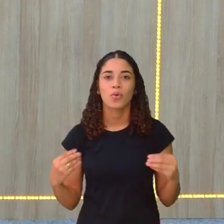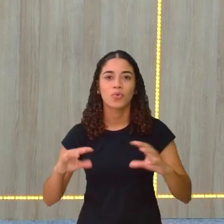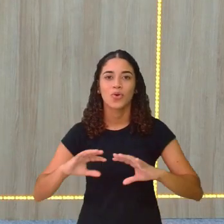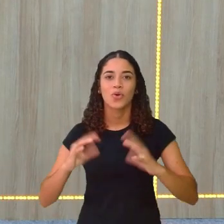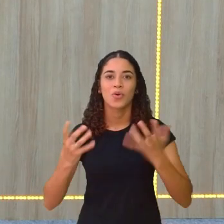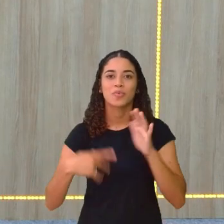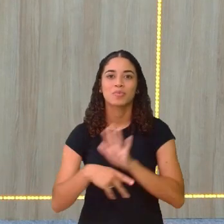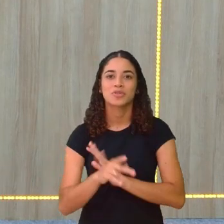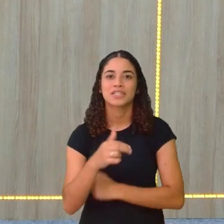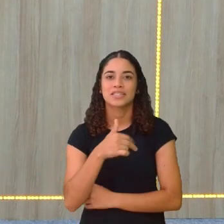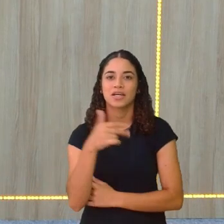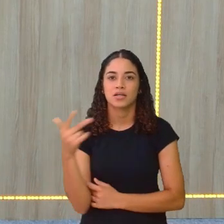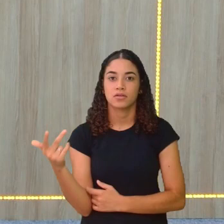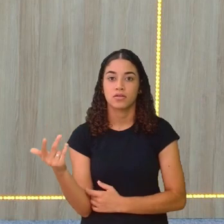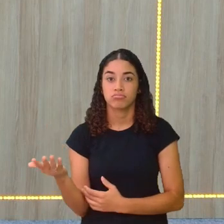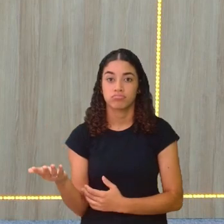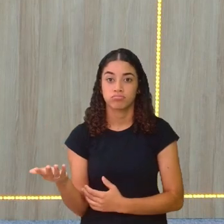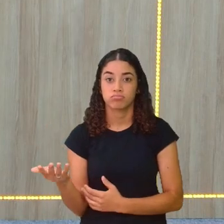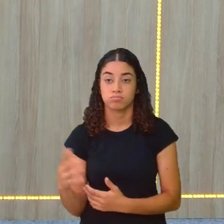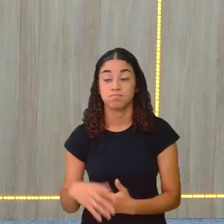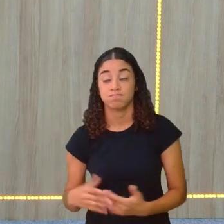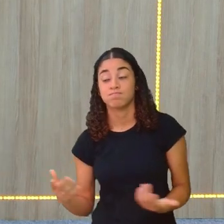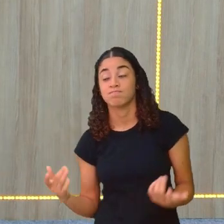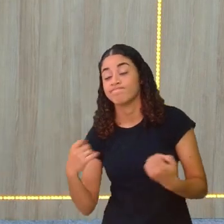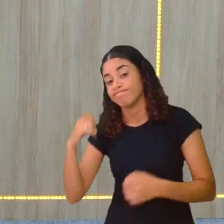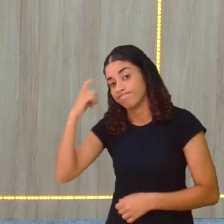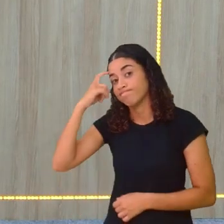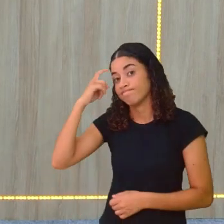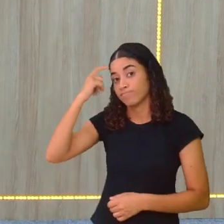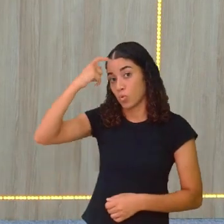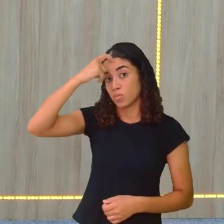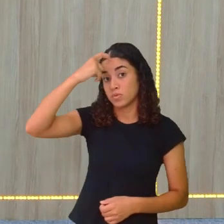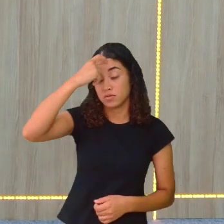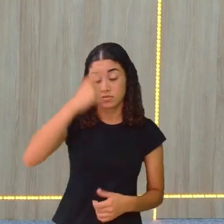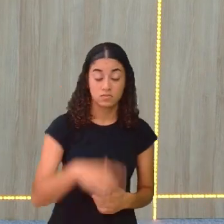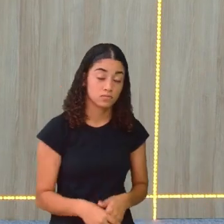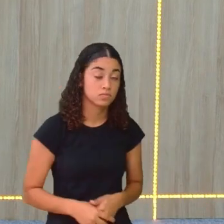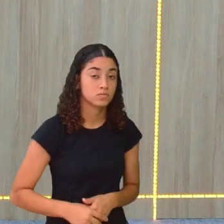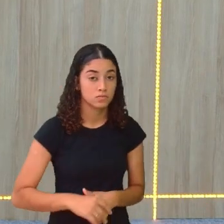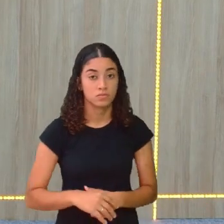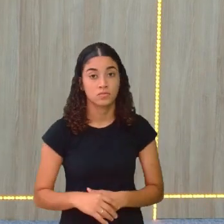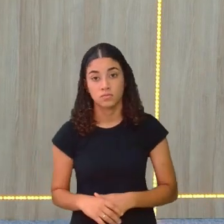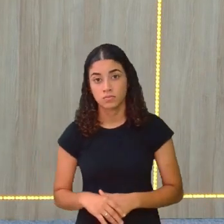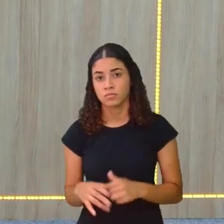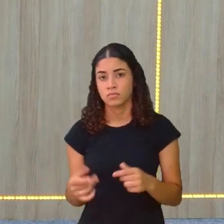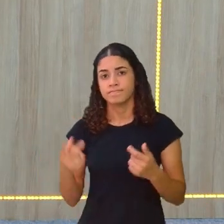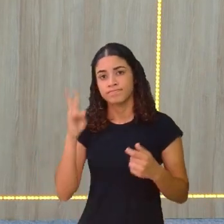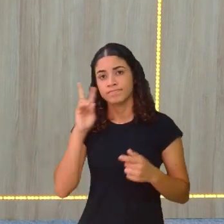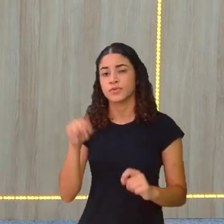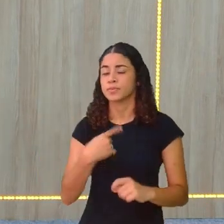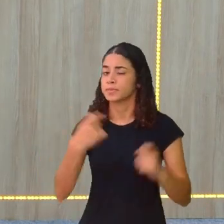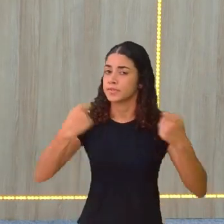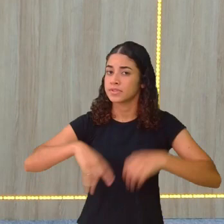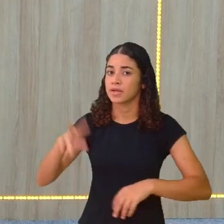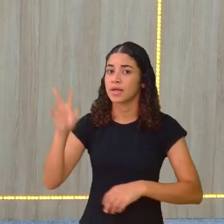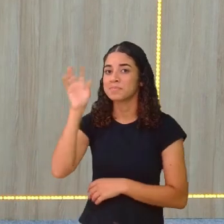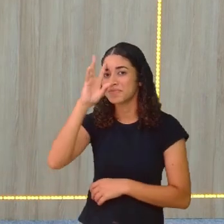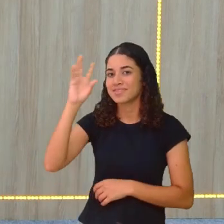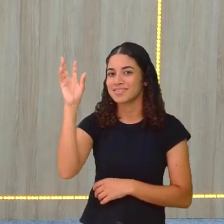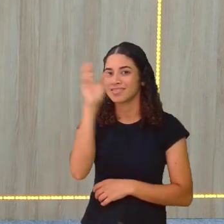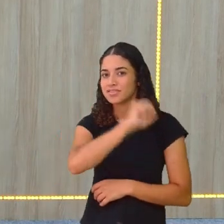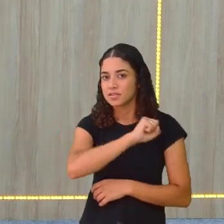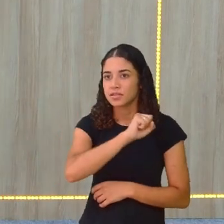comemoração natalina dessas pessoas, né? Então, lembrar que a gente tem que aprender a lidar com